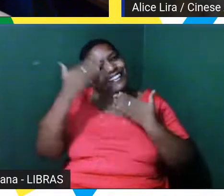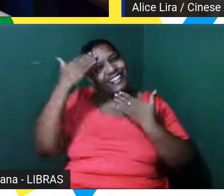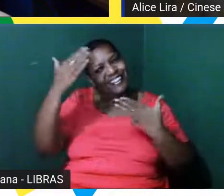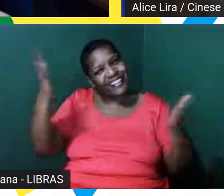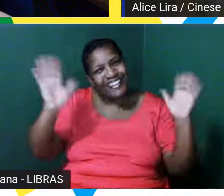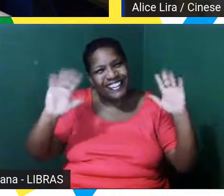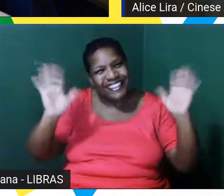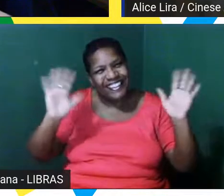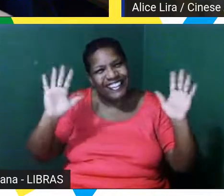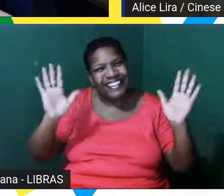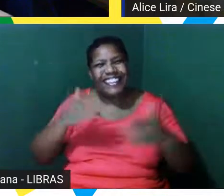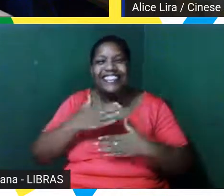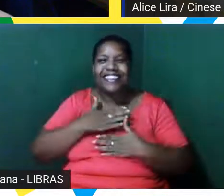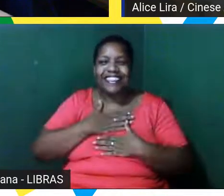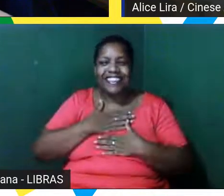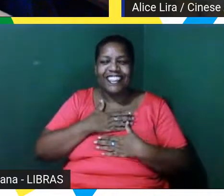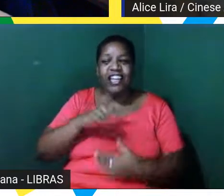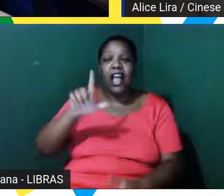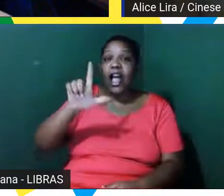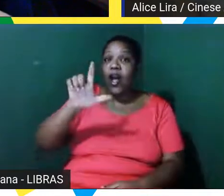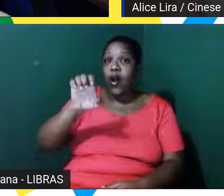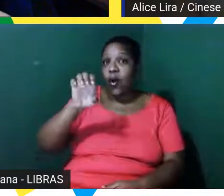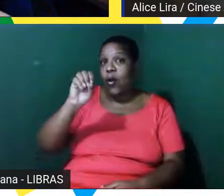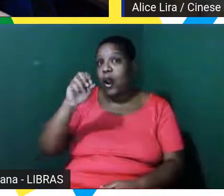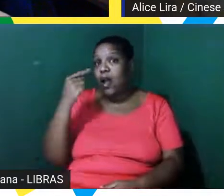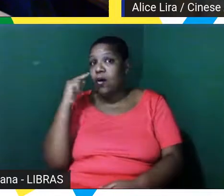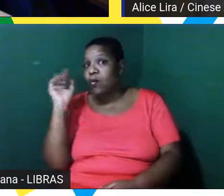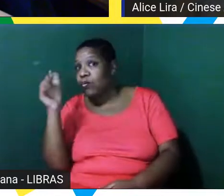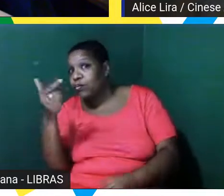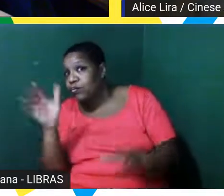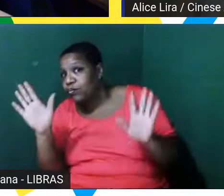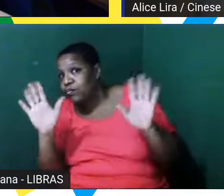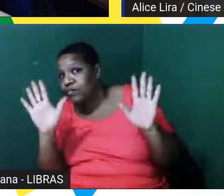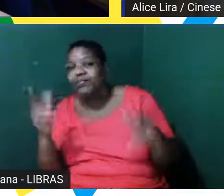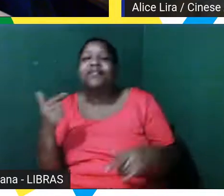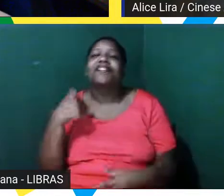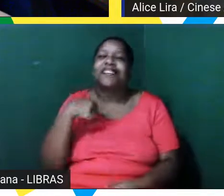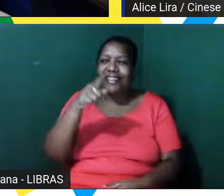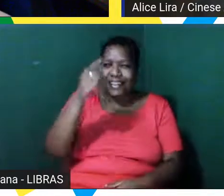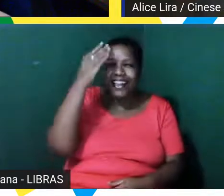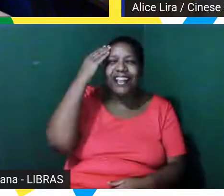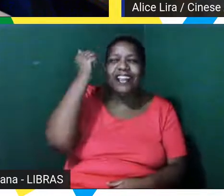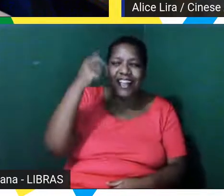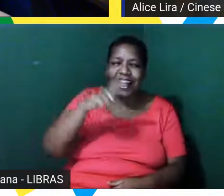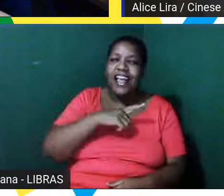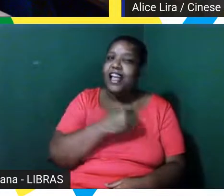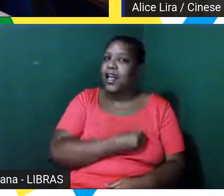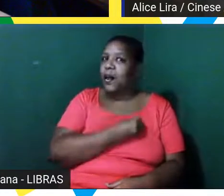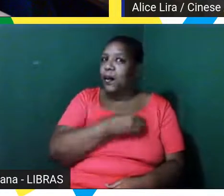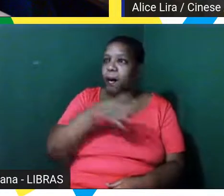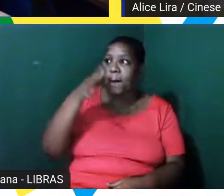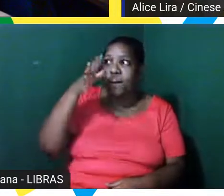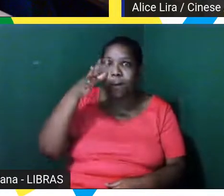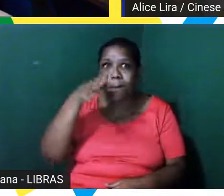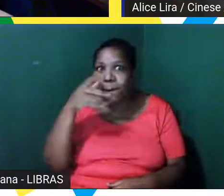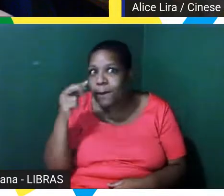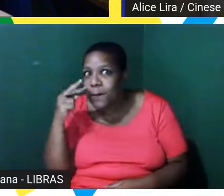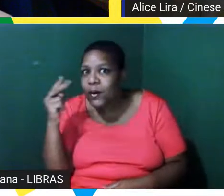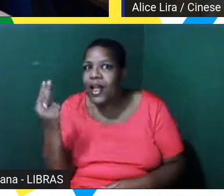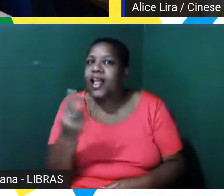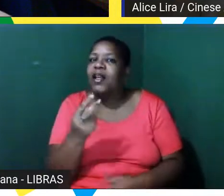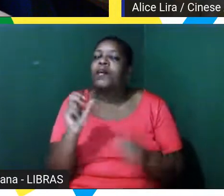meu querido que Léo tá no nos Bastidores né Então você já tão sabendo também que ele tá por aí é